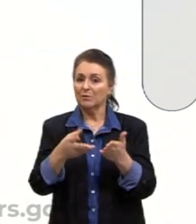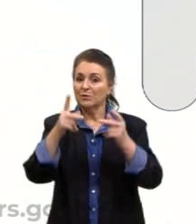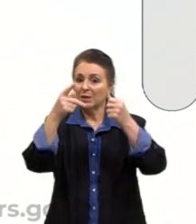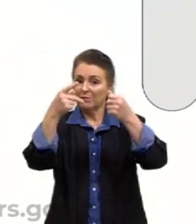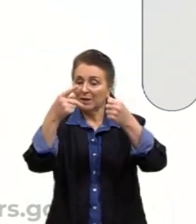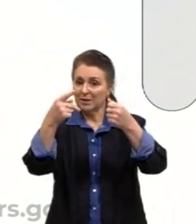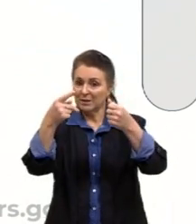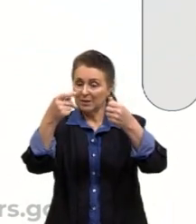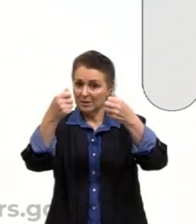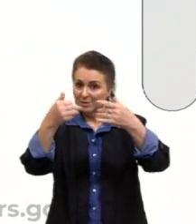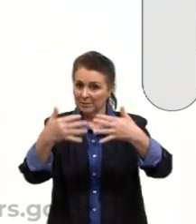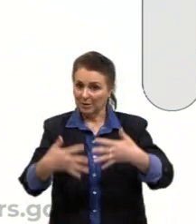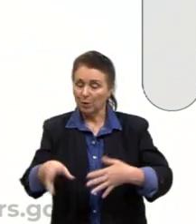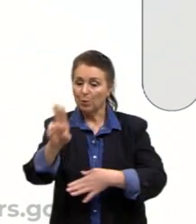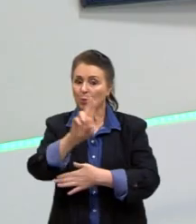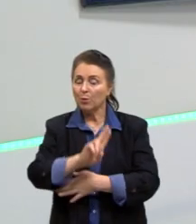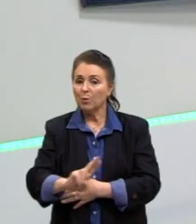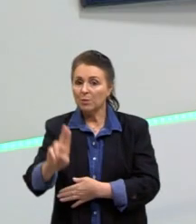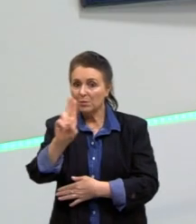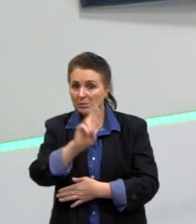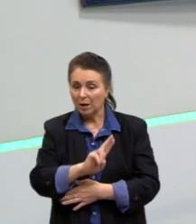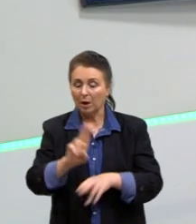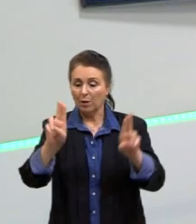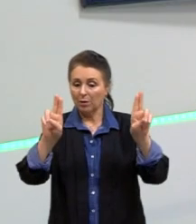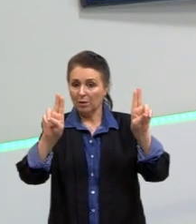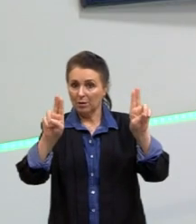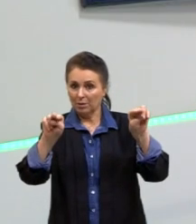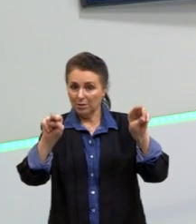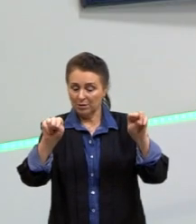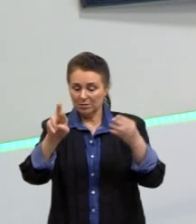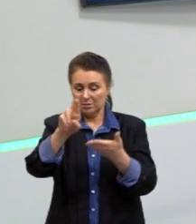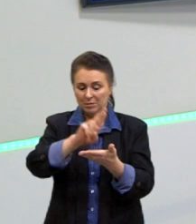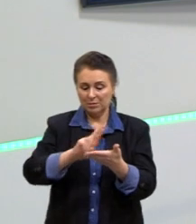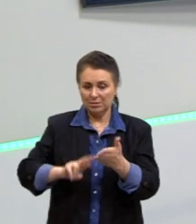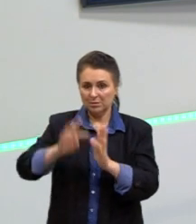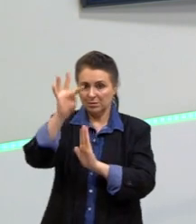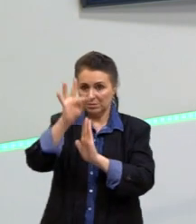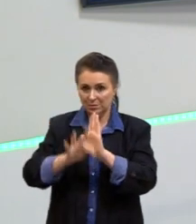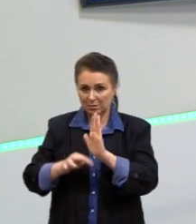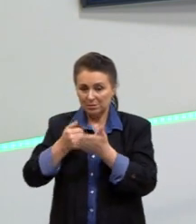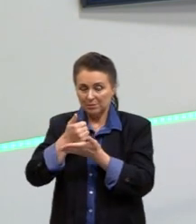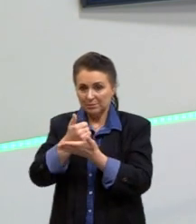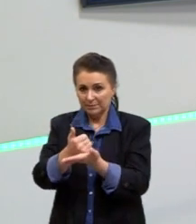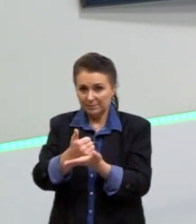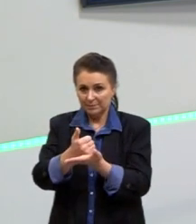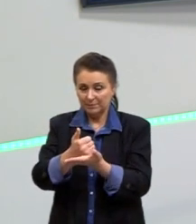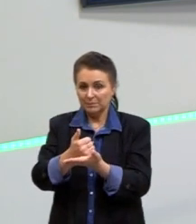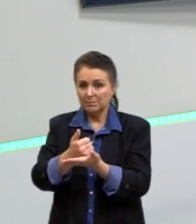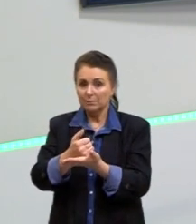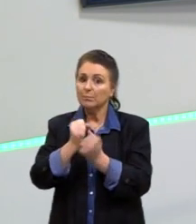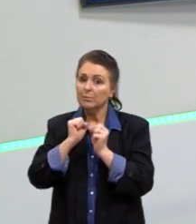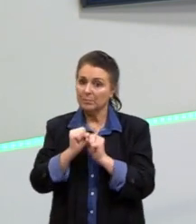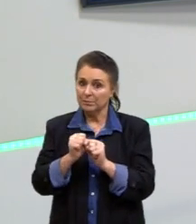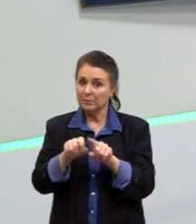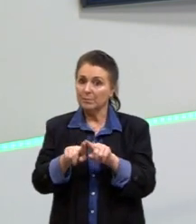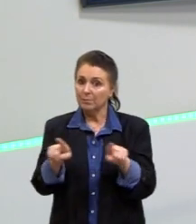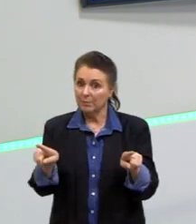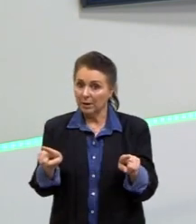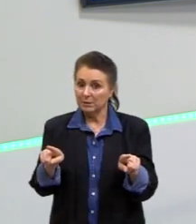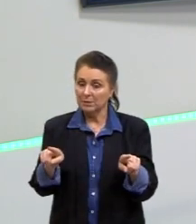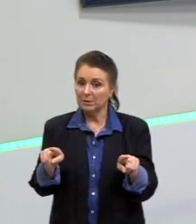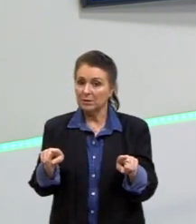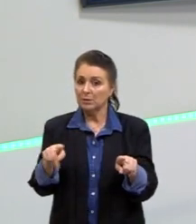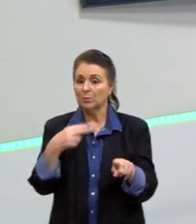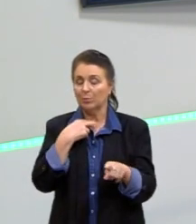A usar um assunto que está ali na redação, nos textos de apoio, é possível, mas ele não deve ser